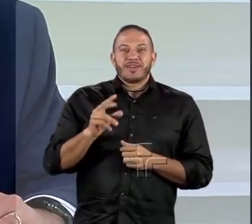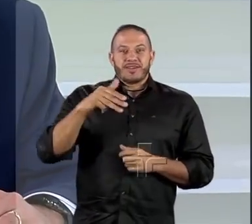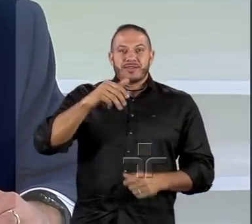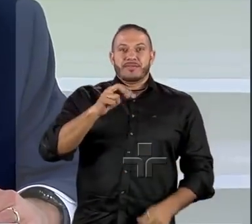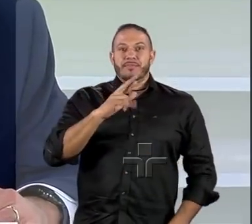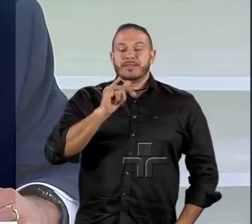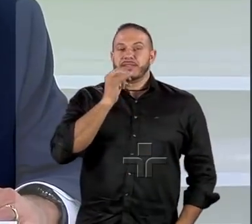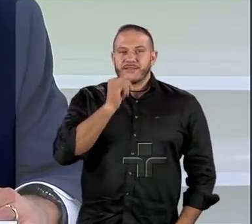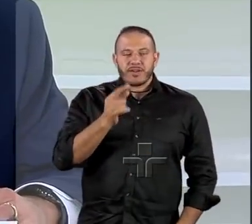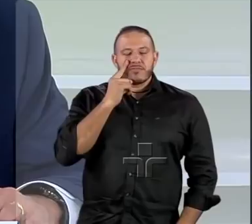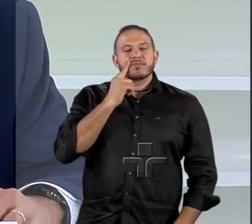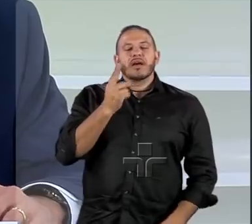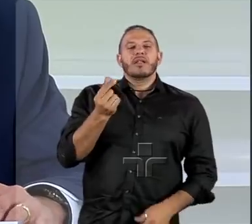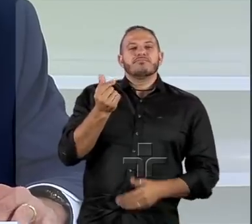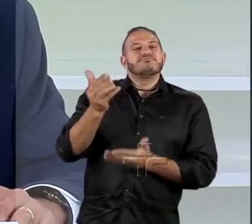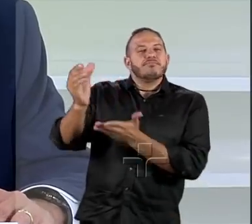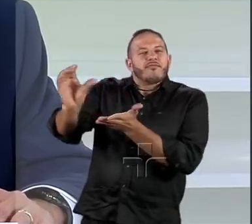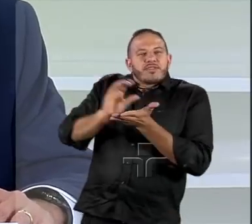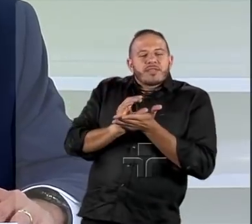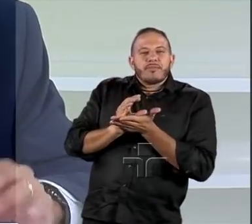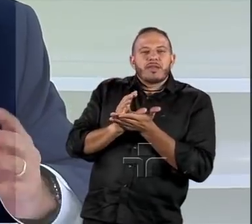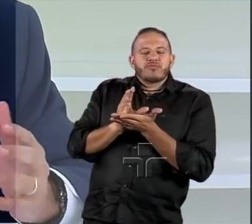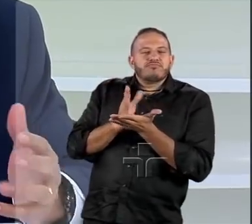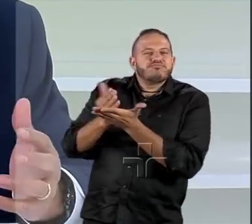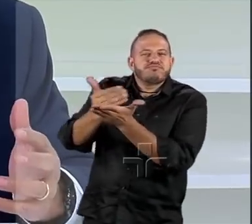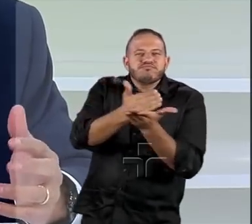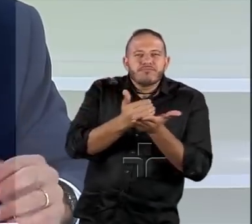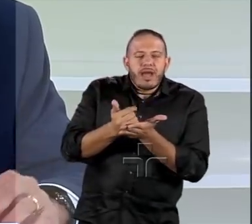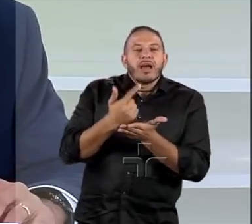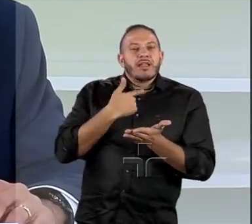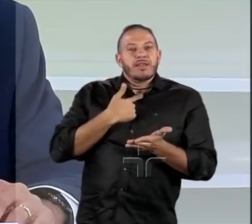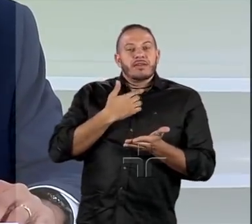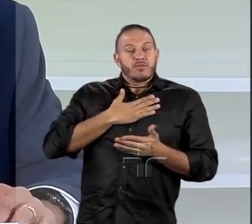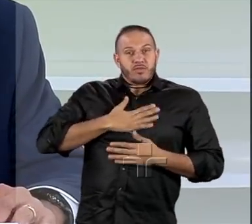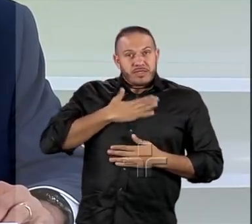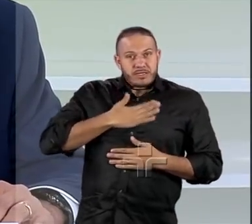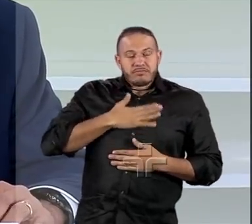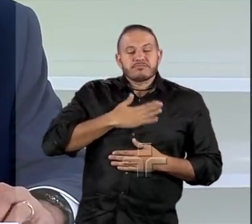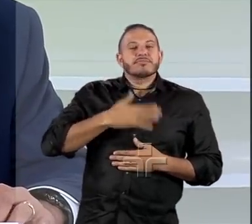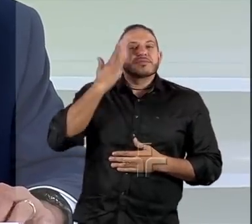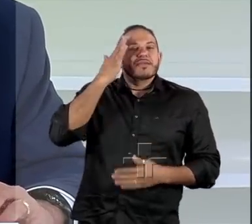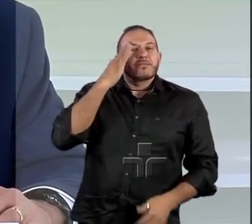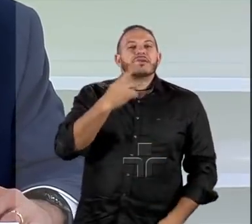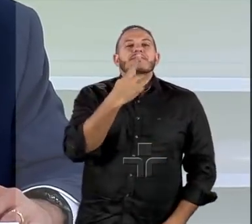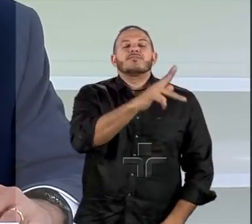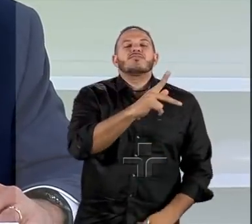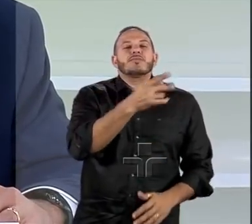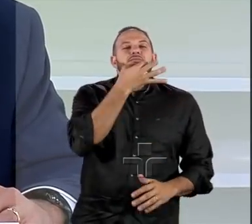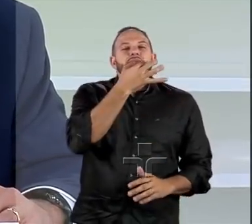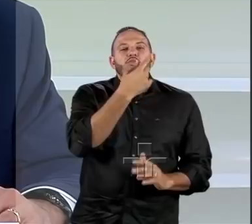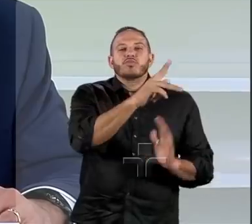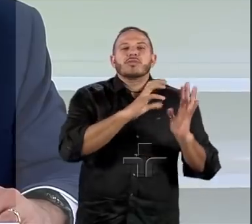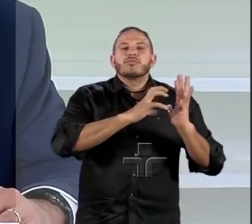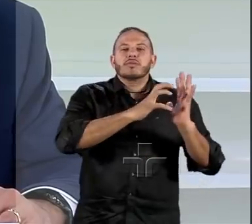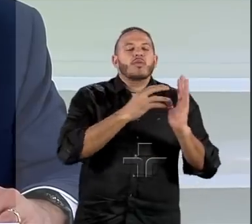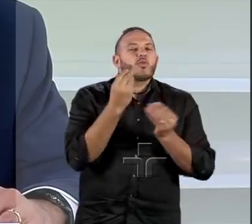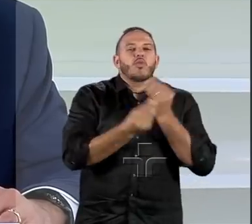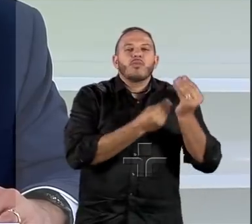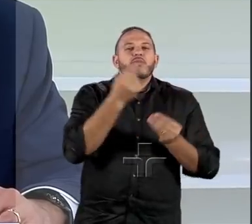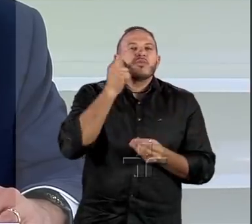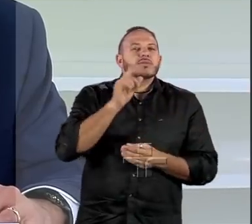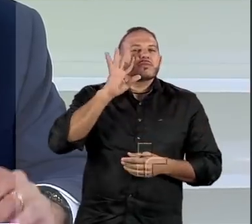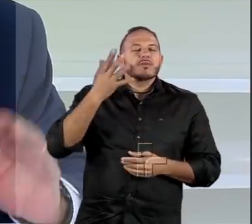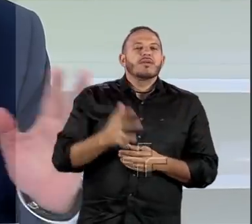do subfinanciamento. Eu gostaria de saber a posição do seu partido, como resolver